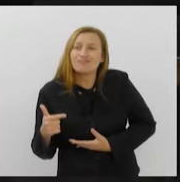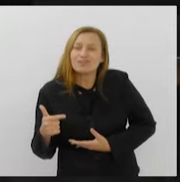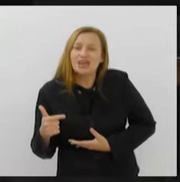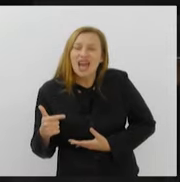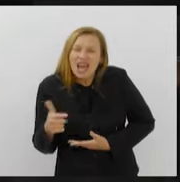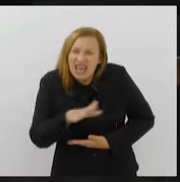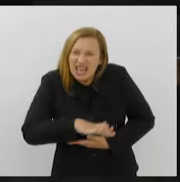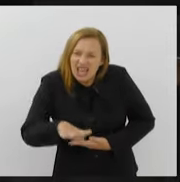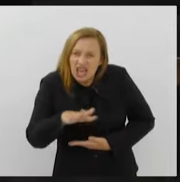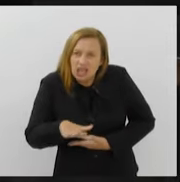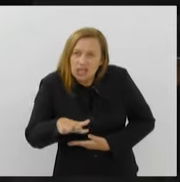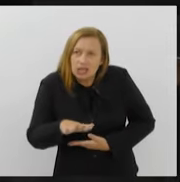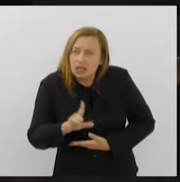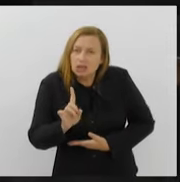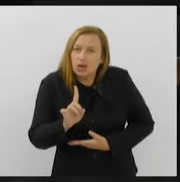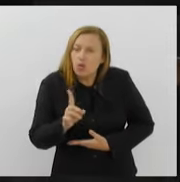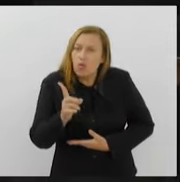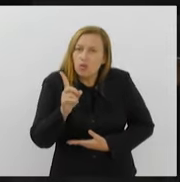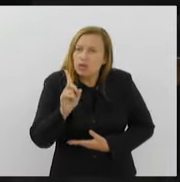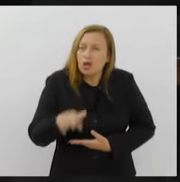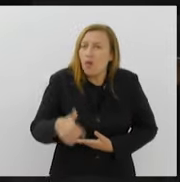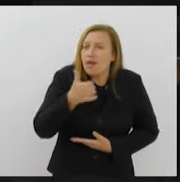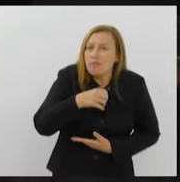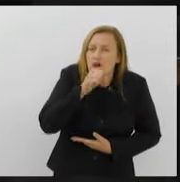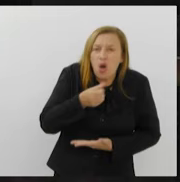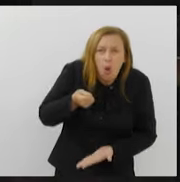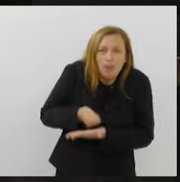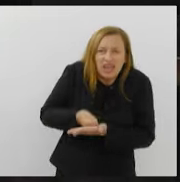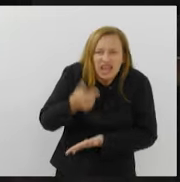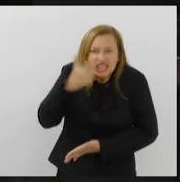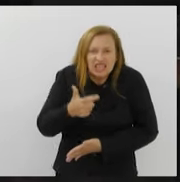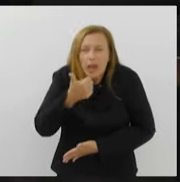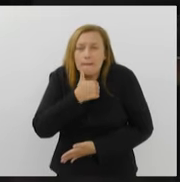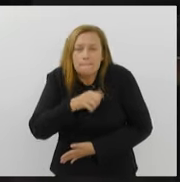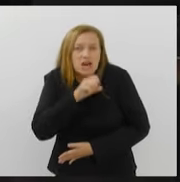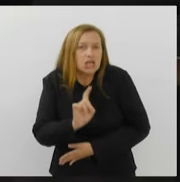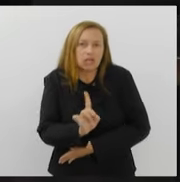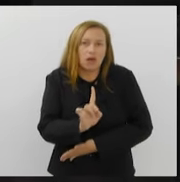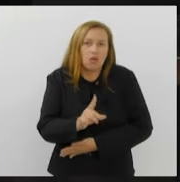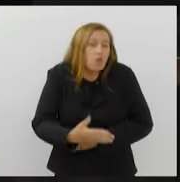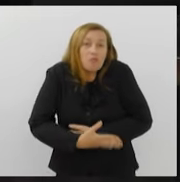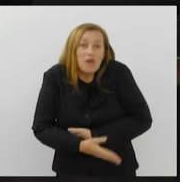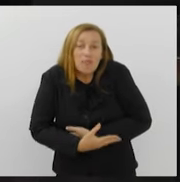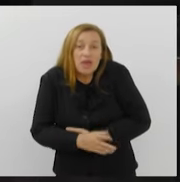mãe mesmo, tem toda a razão. E nem é obrigado a ser. Esta é a grande questão.